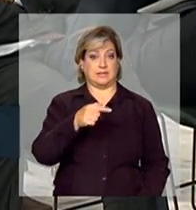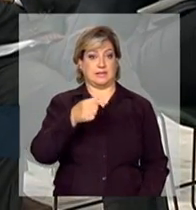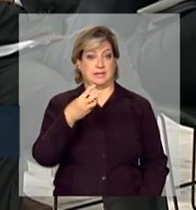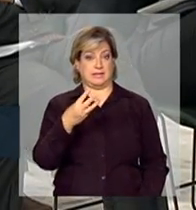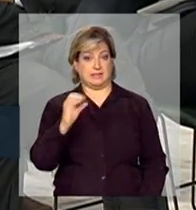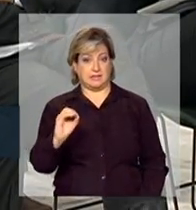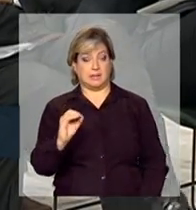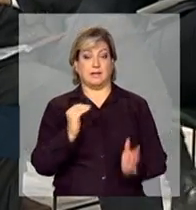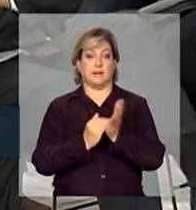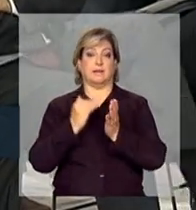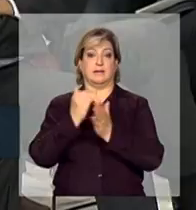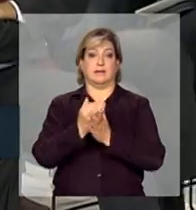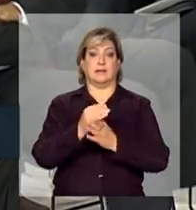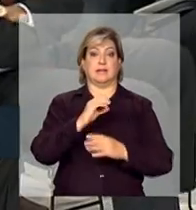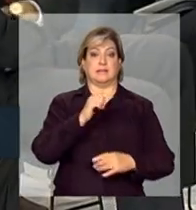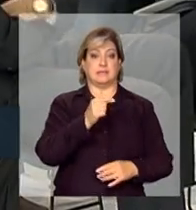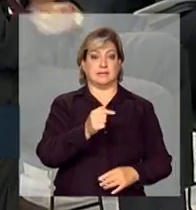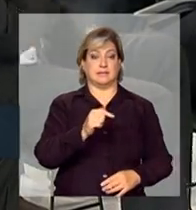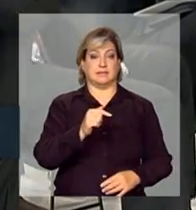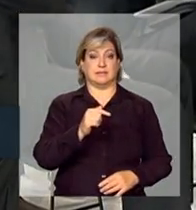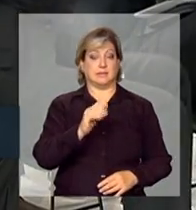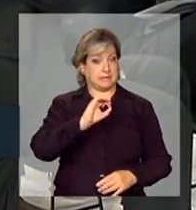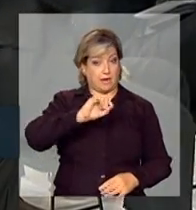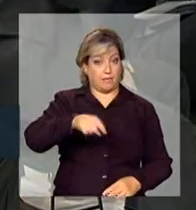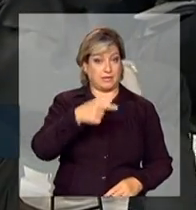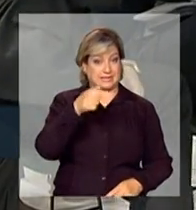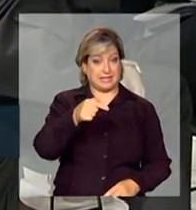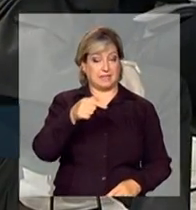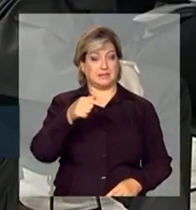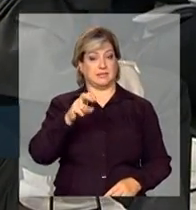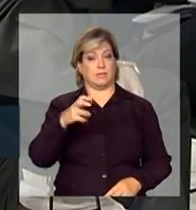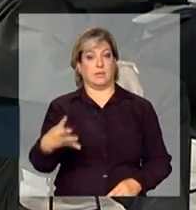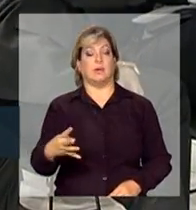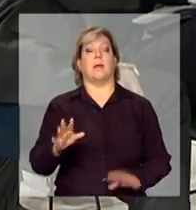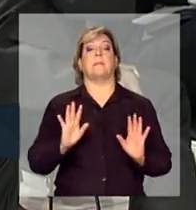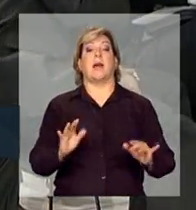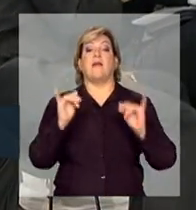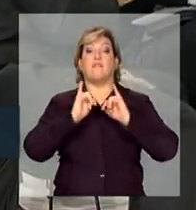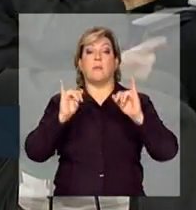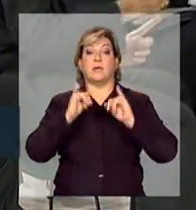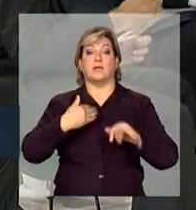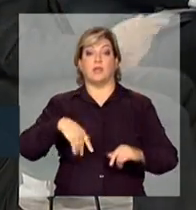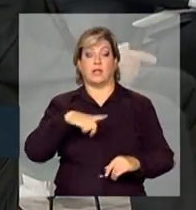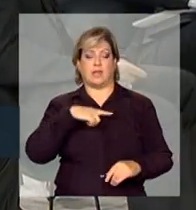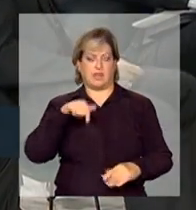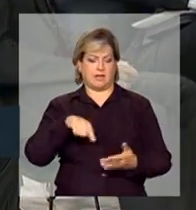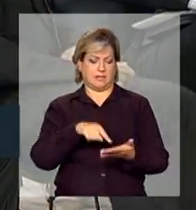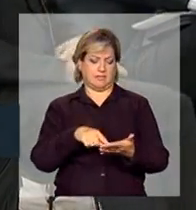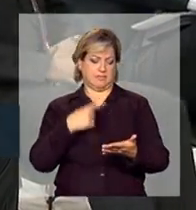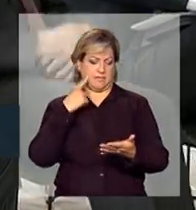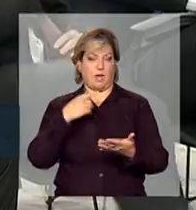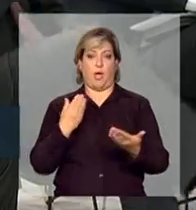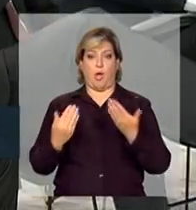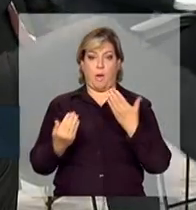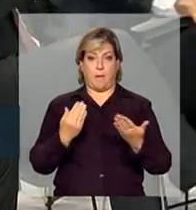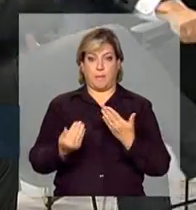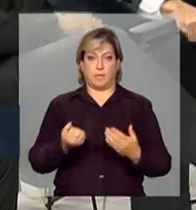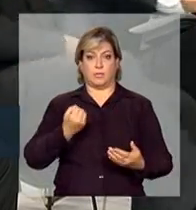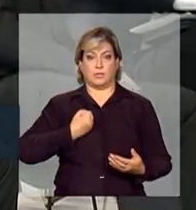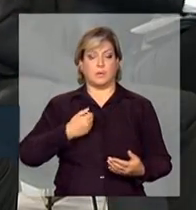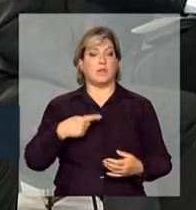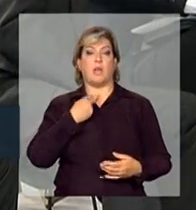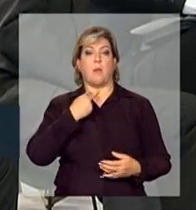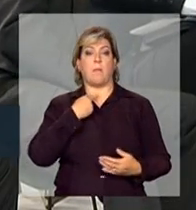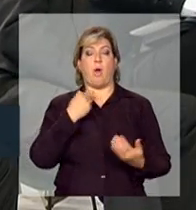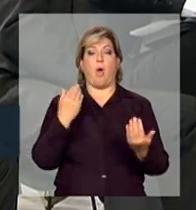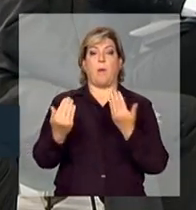para 0,754 só que a informação que eu tenho aqui é que esse número não pode ser comparado com o IDH de outros